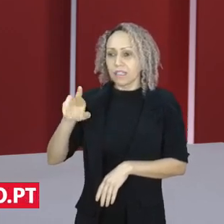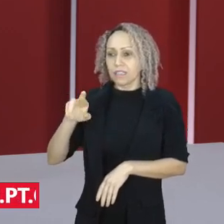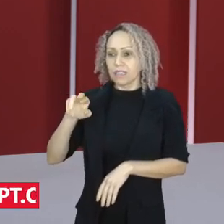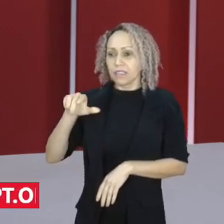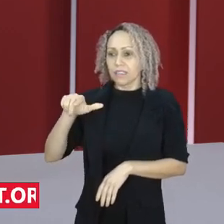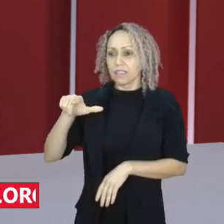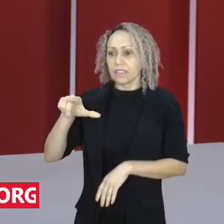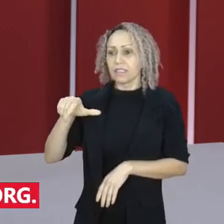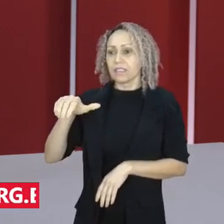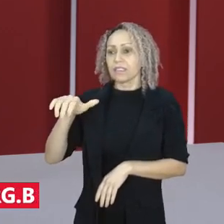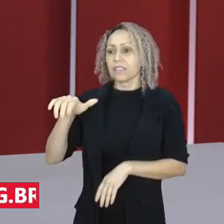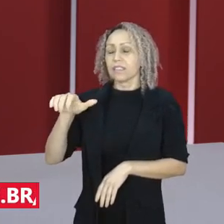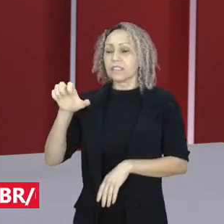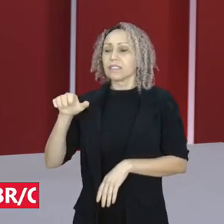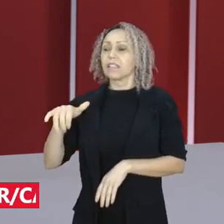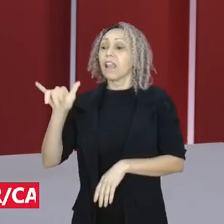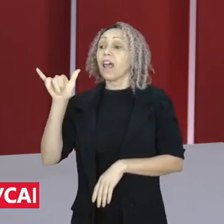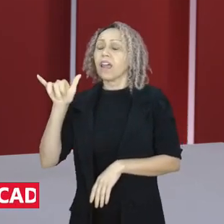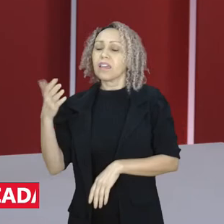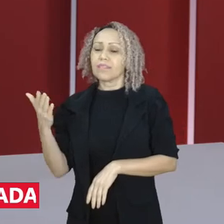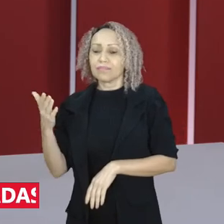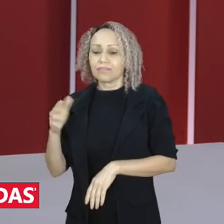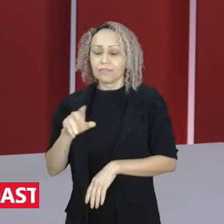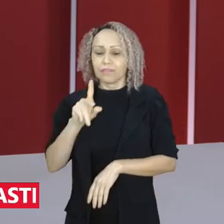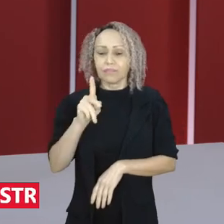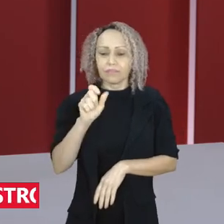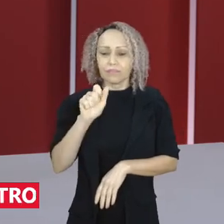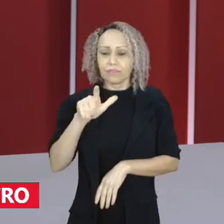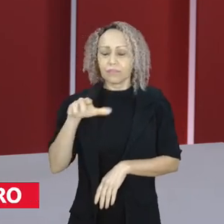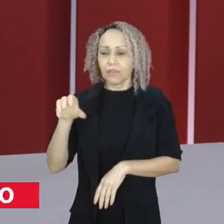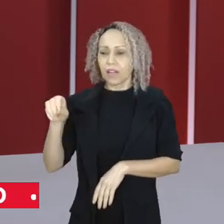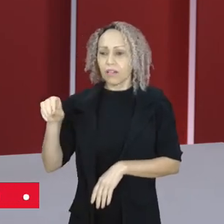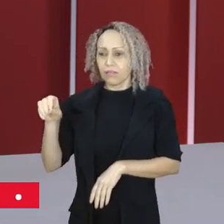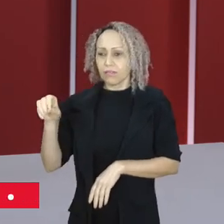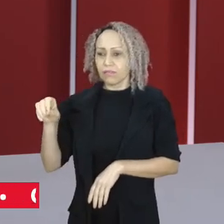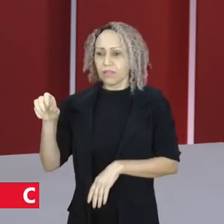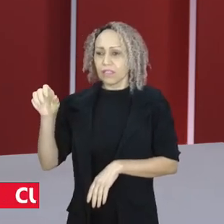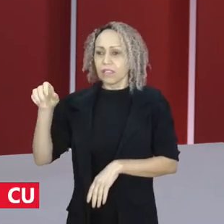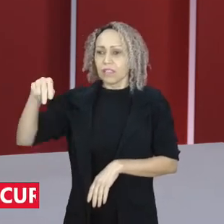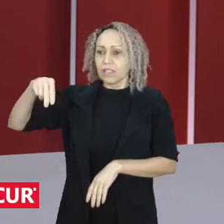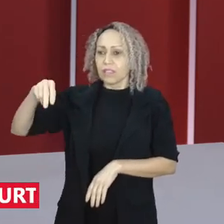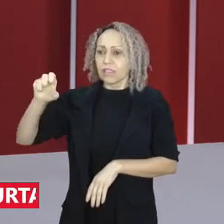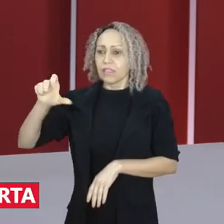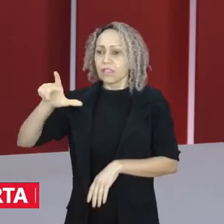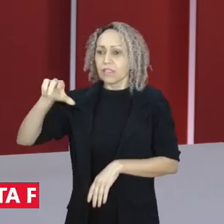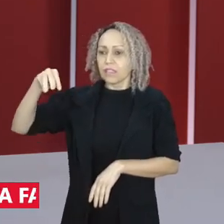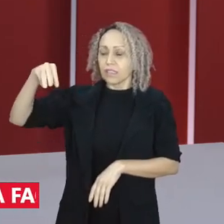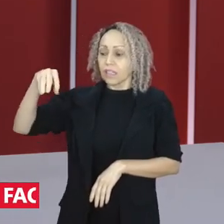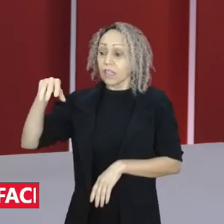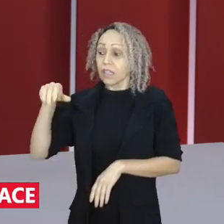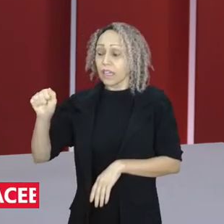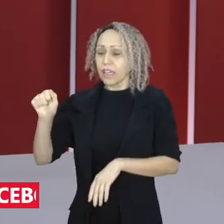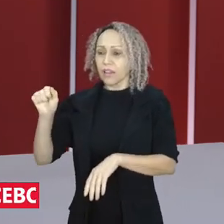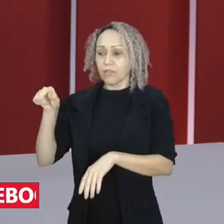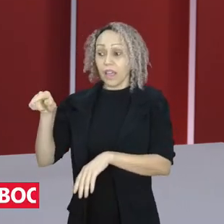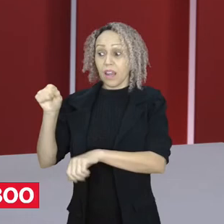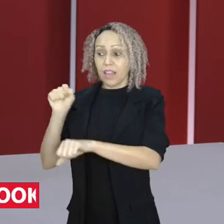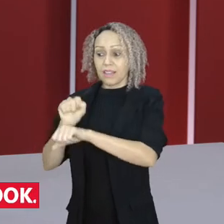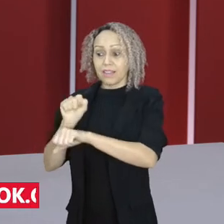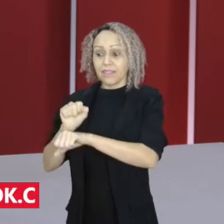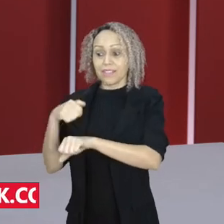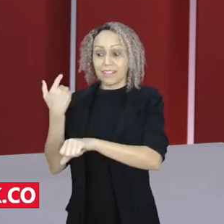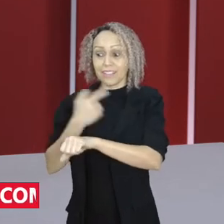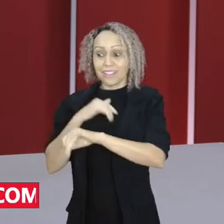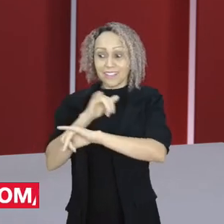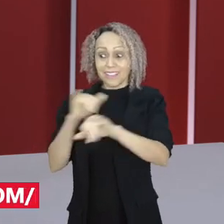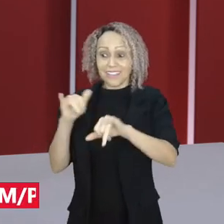Paulo Roberto Carneiro dando bom dia pra gente também a Nelma lazarin aguardando estava aguardando aqui a